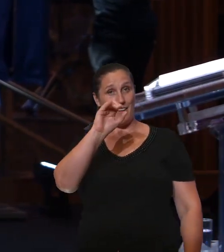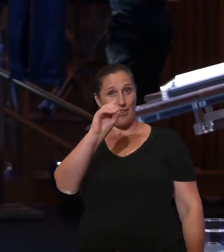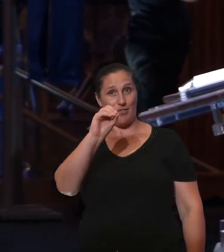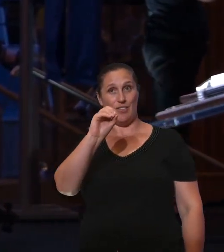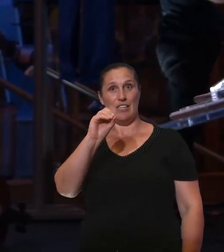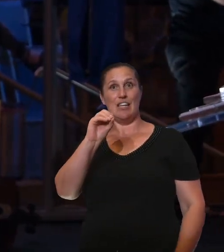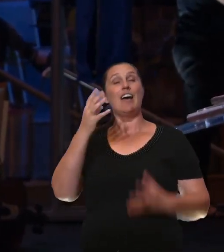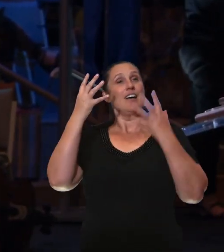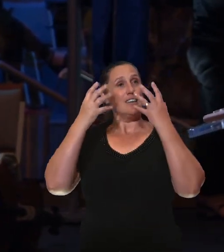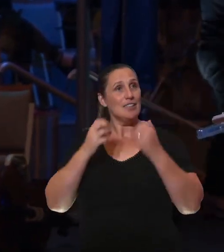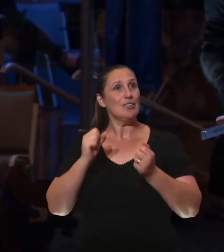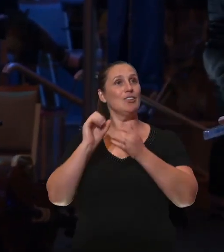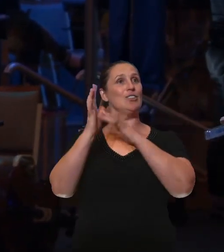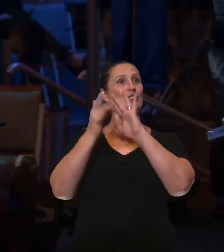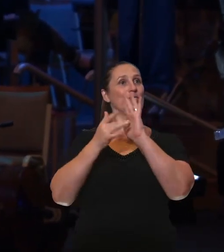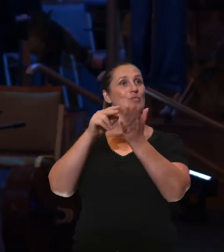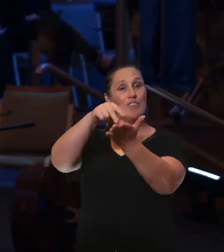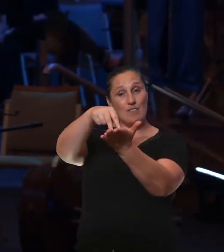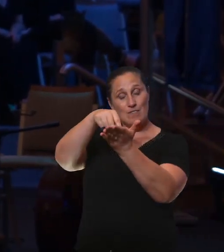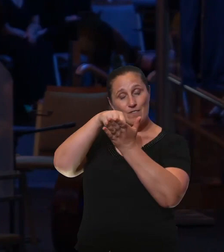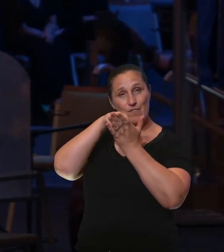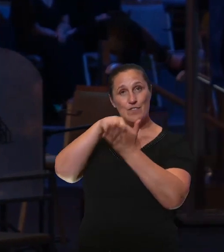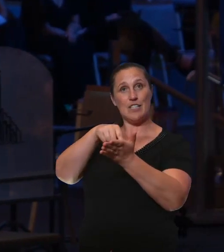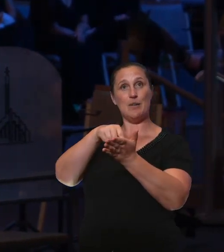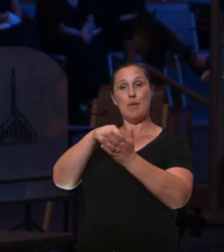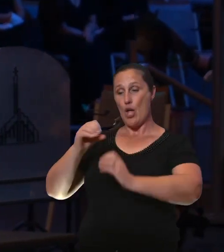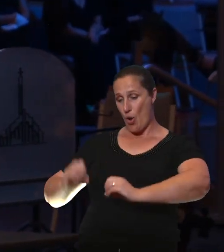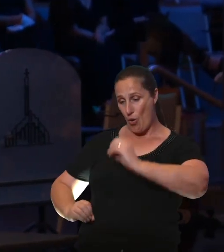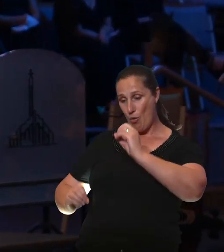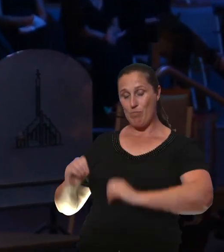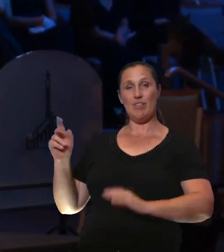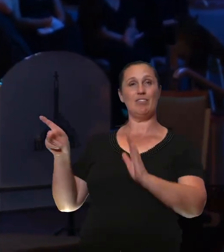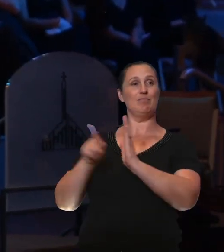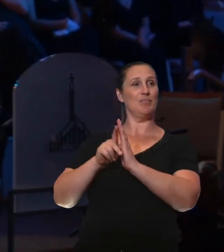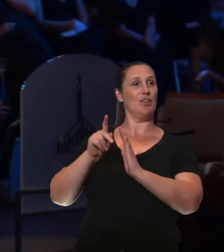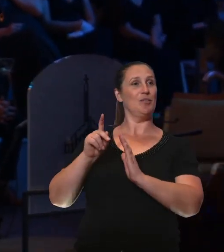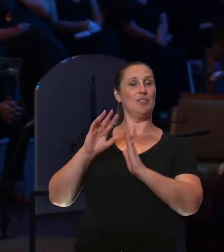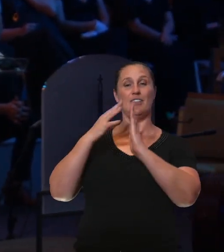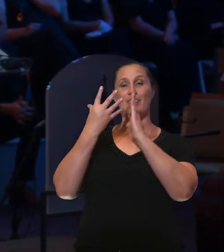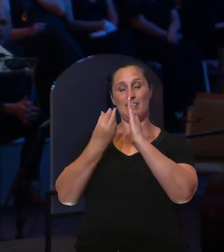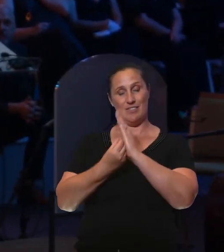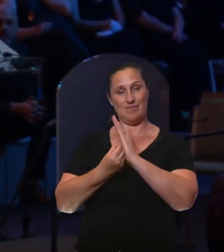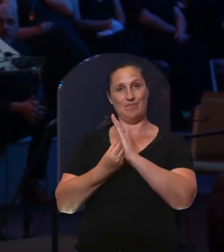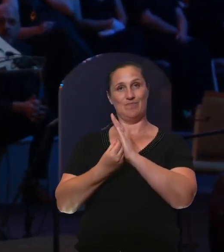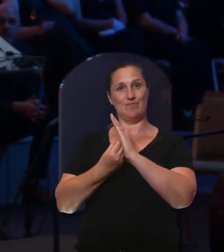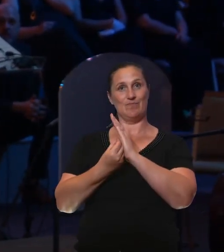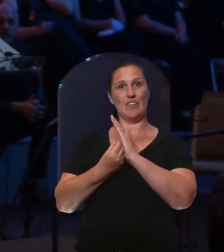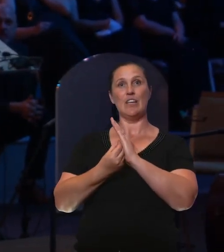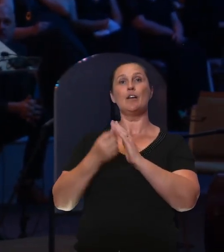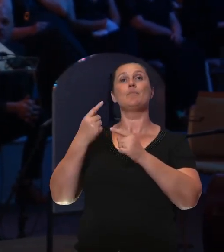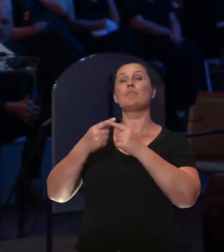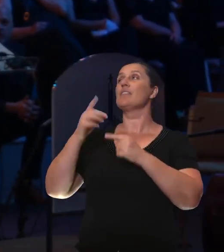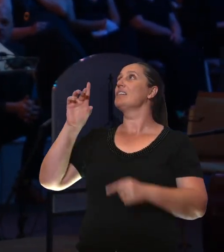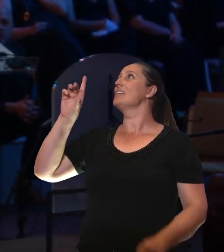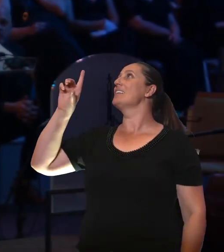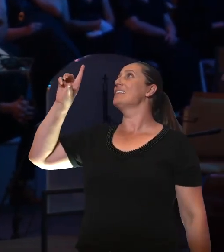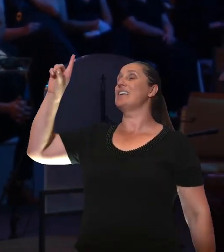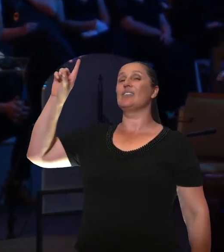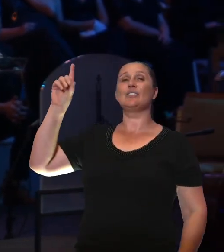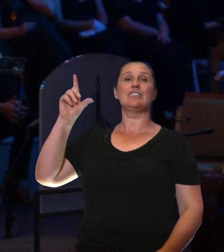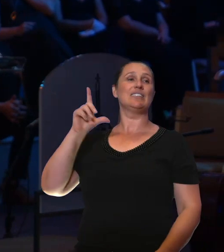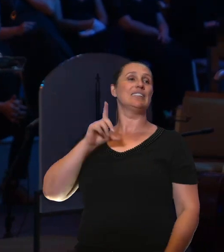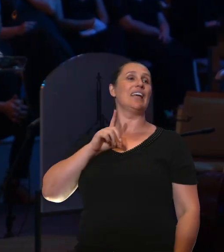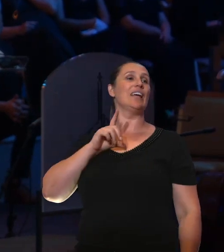ele está firme, é um obreiro da casa do Senhor. porque Deus tem para